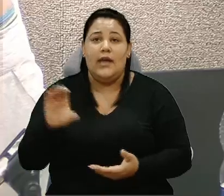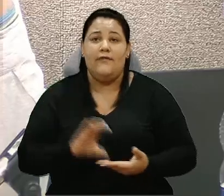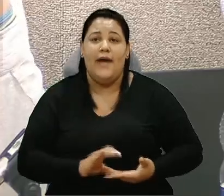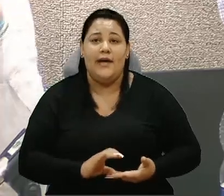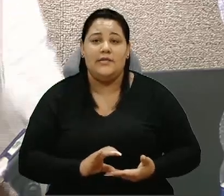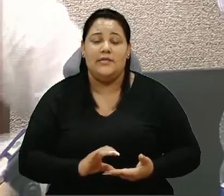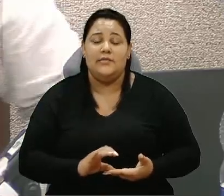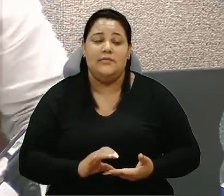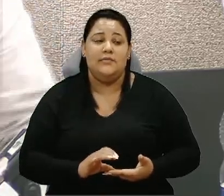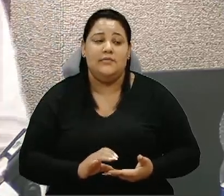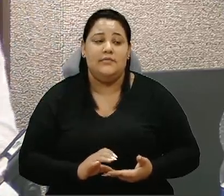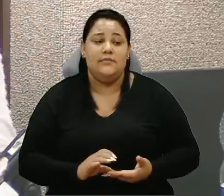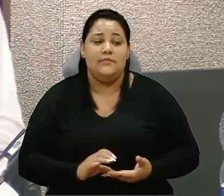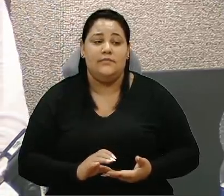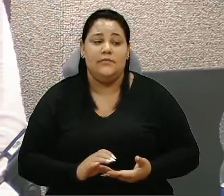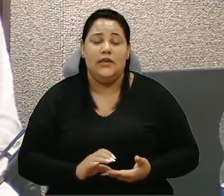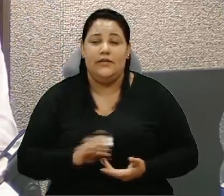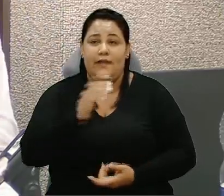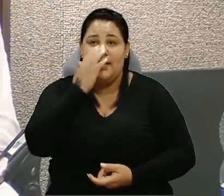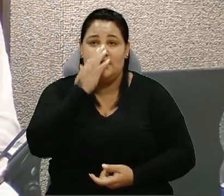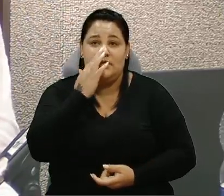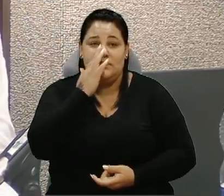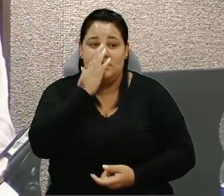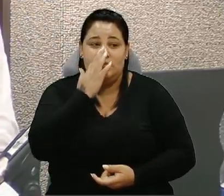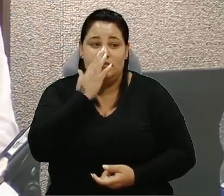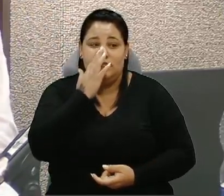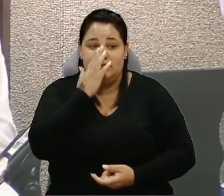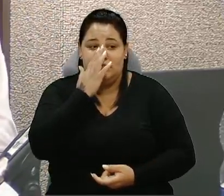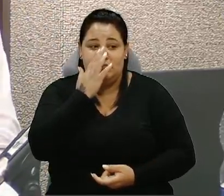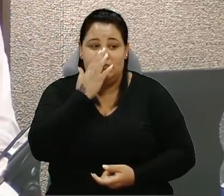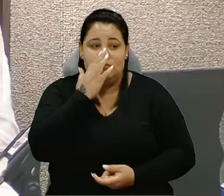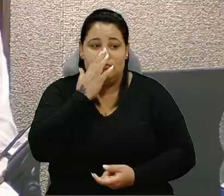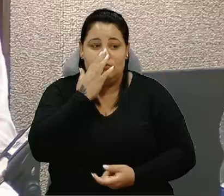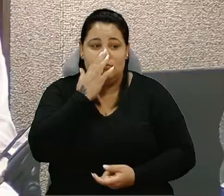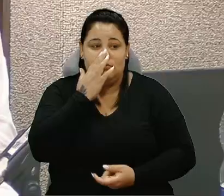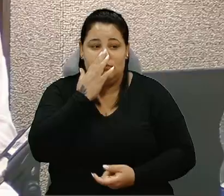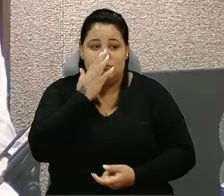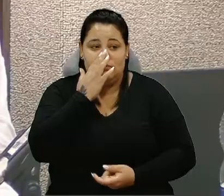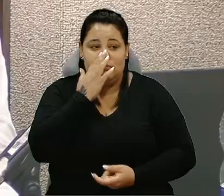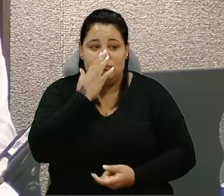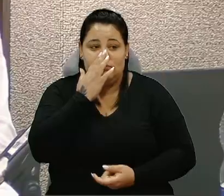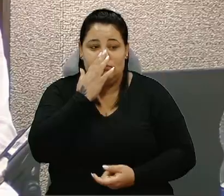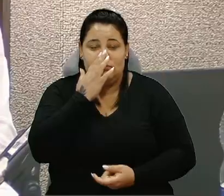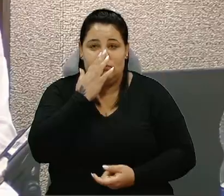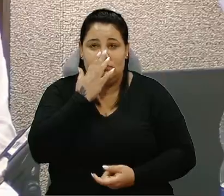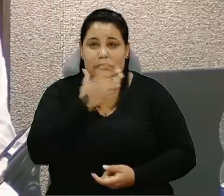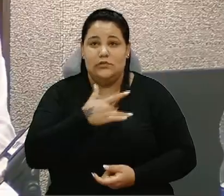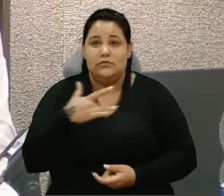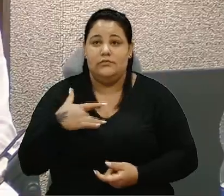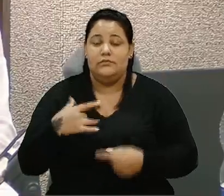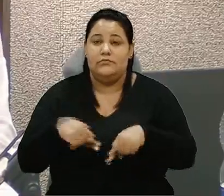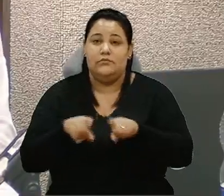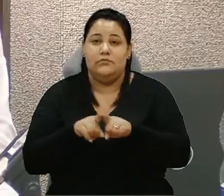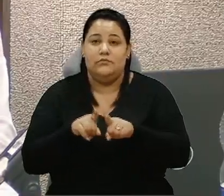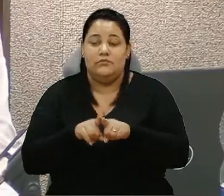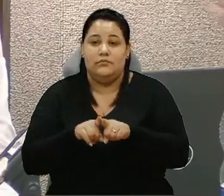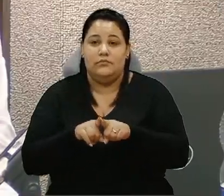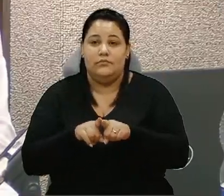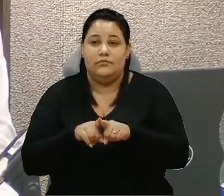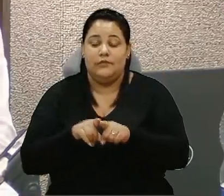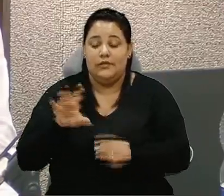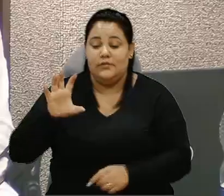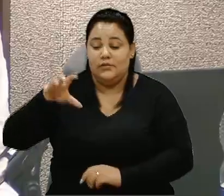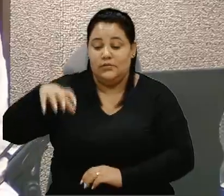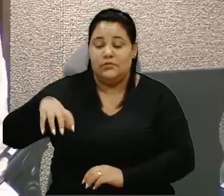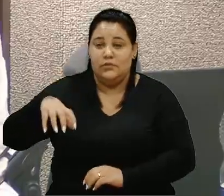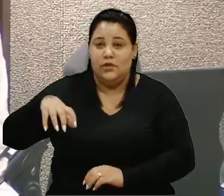muitas vezes, vereadora Andressa, tu tem recursos casados que vão para a saúde. Mas lá na saúde, naquele setor